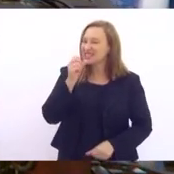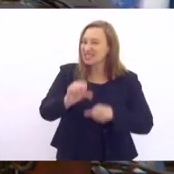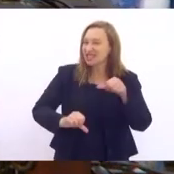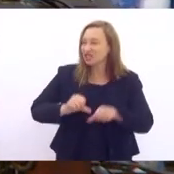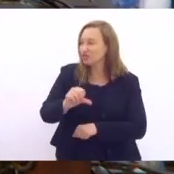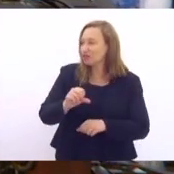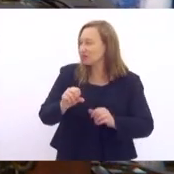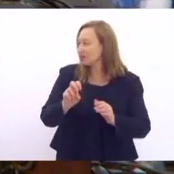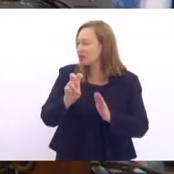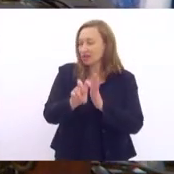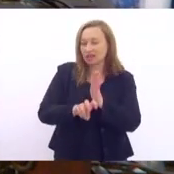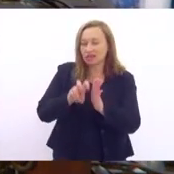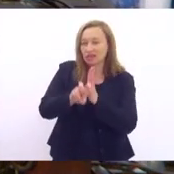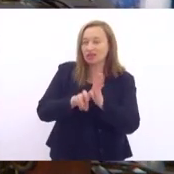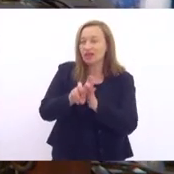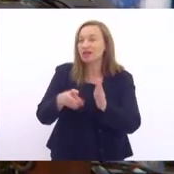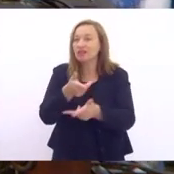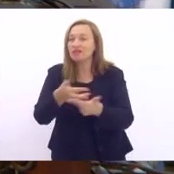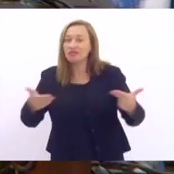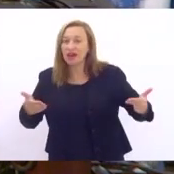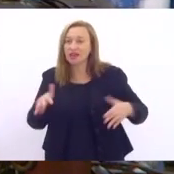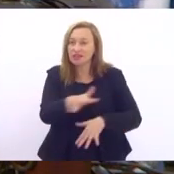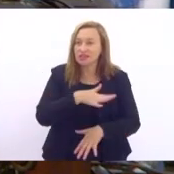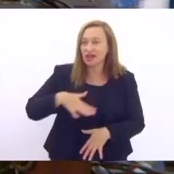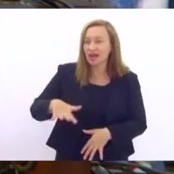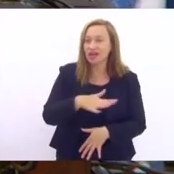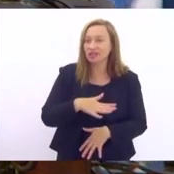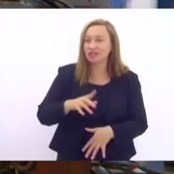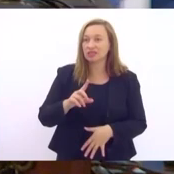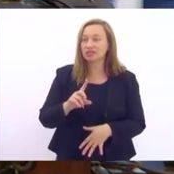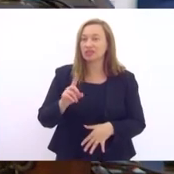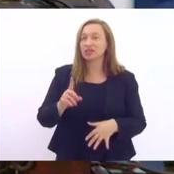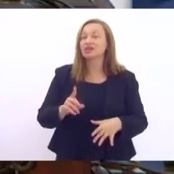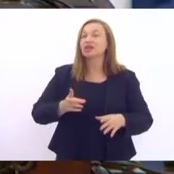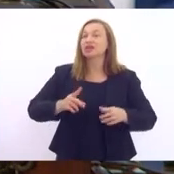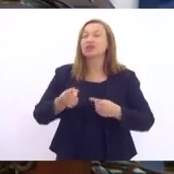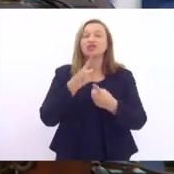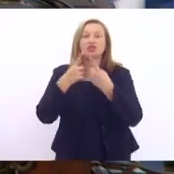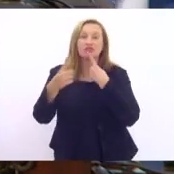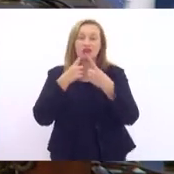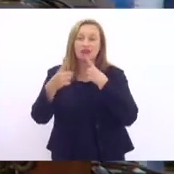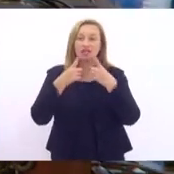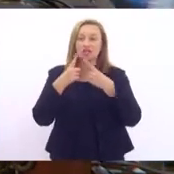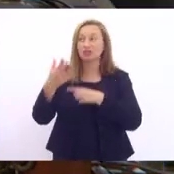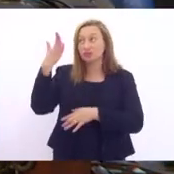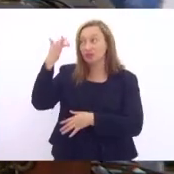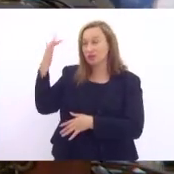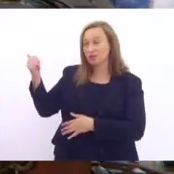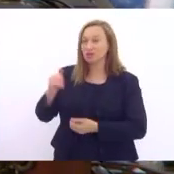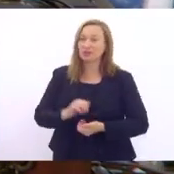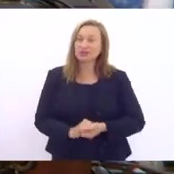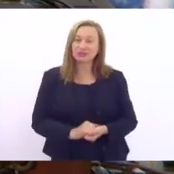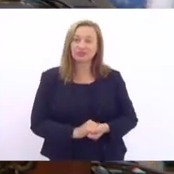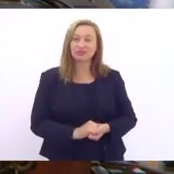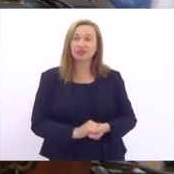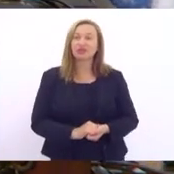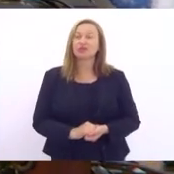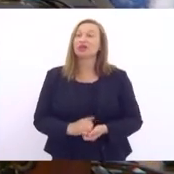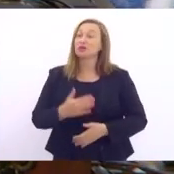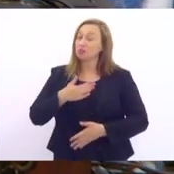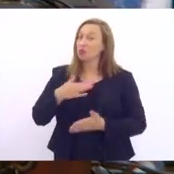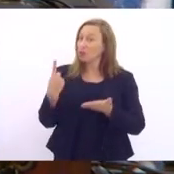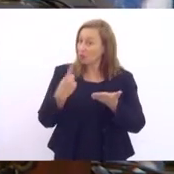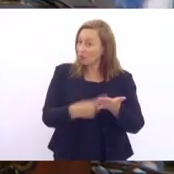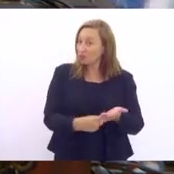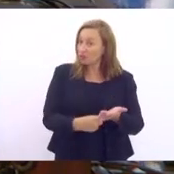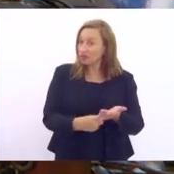áreas e sem fugir dos debates sensíveis e polêmicos. Esse foi um dos meus compromissos quando assumi a presidência em